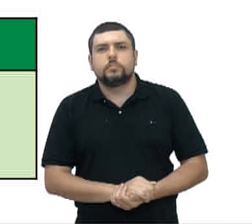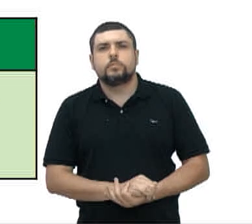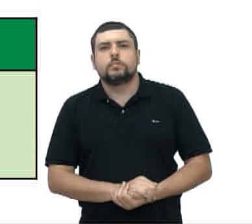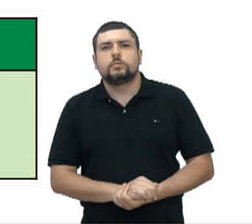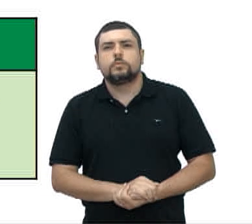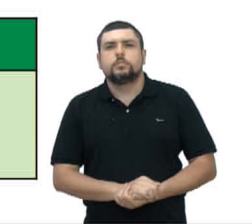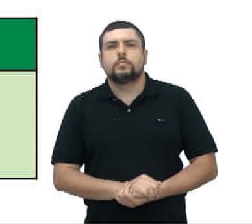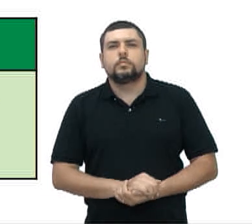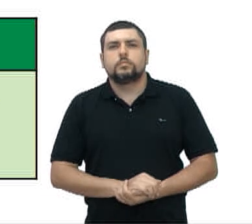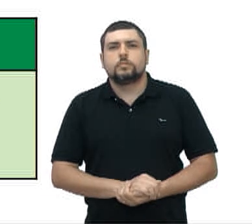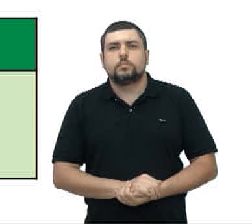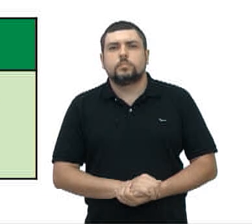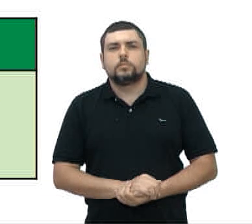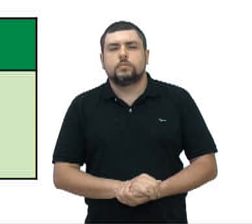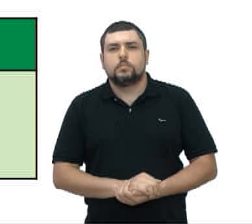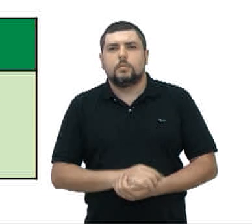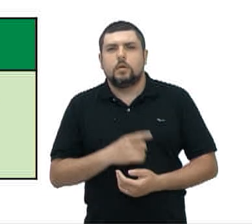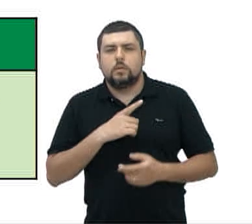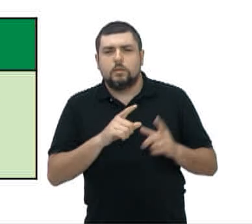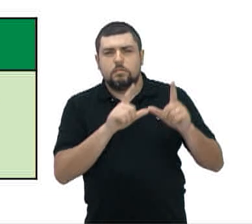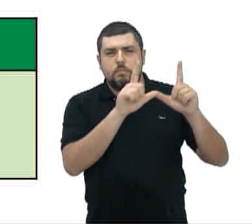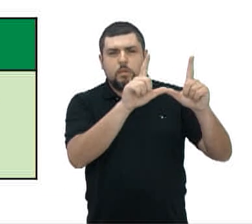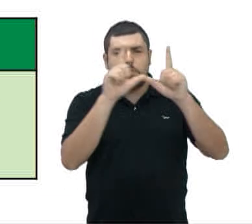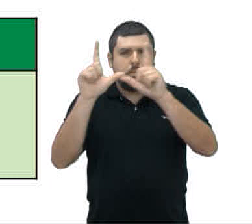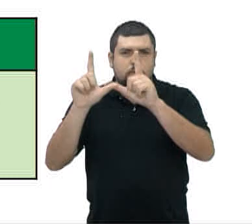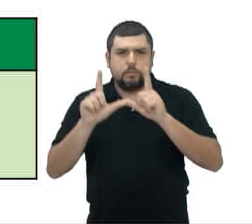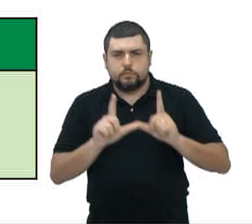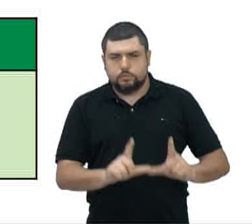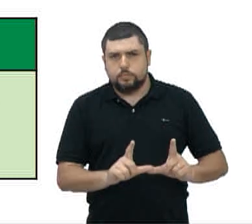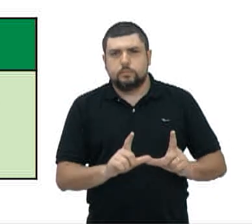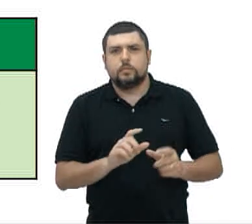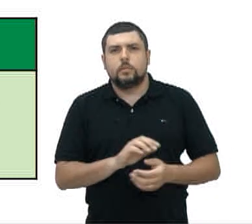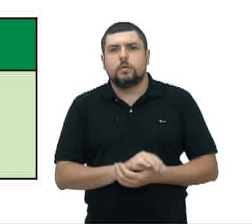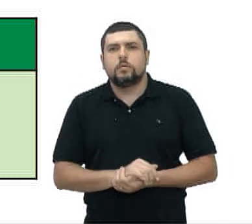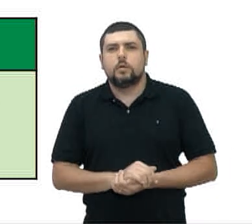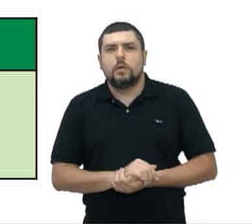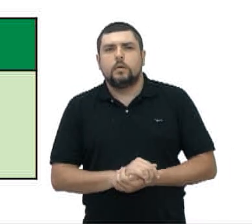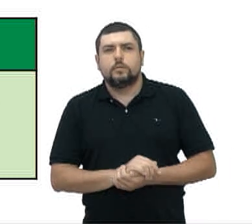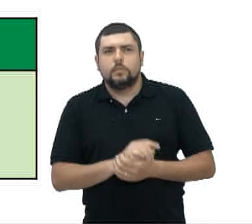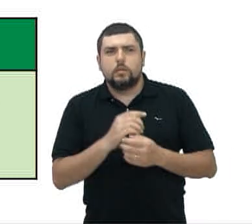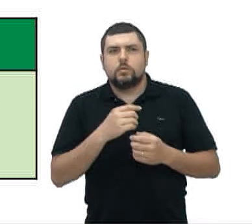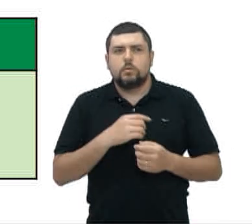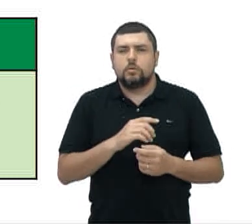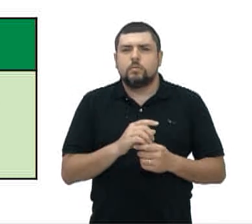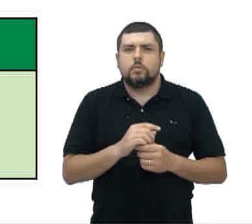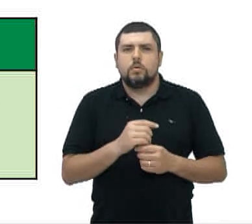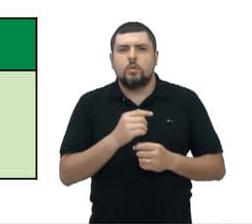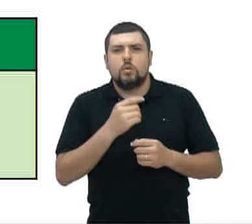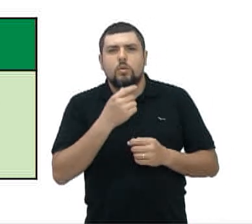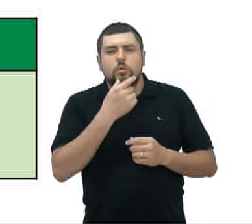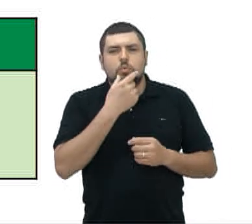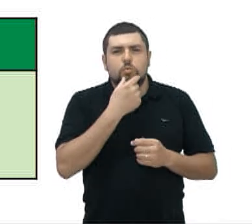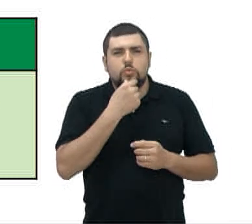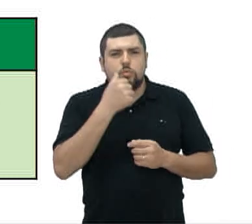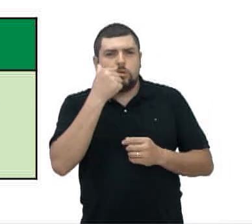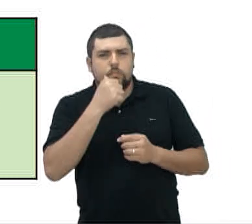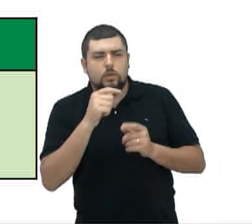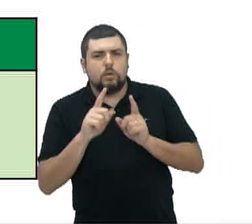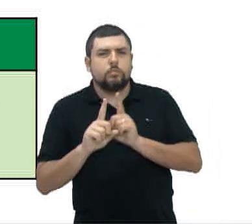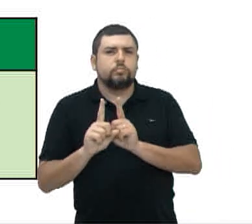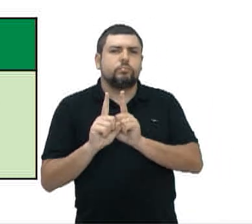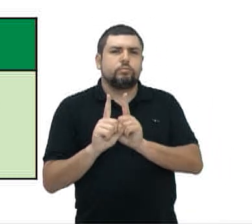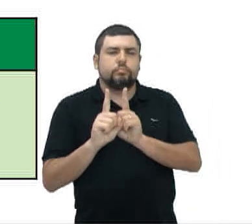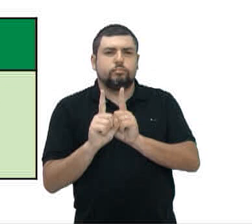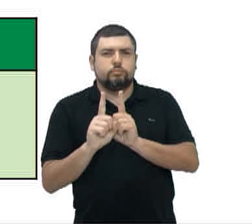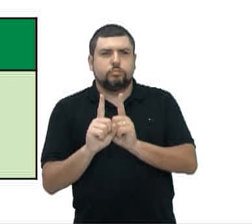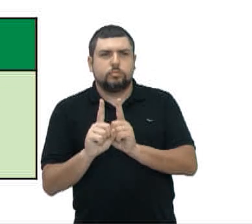só. Nós temos 3 quadrinhos aqui, né? Aí nós temos um casal que está junto, né? Um rapaz e uma mocinha que estão andando